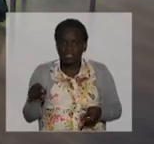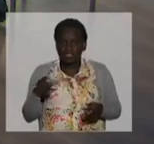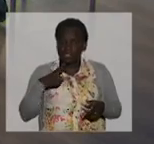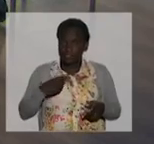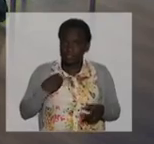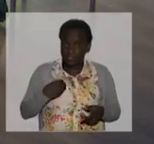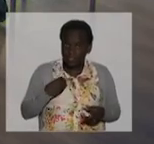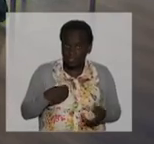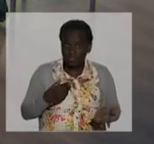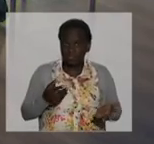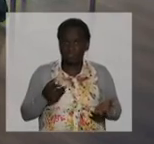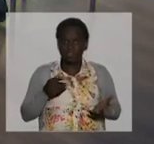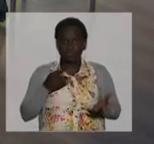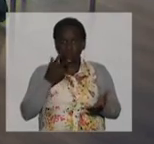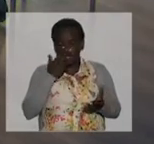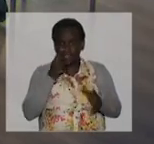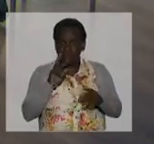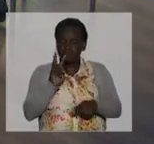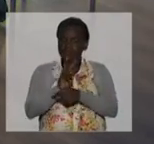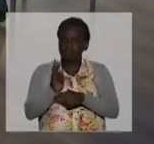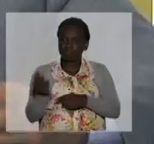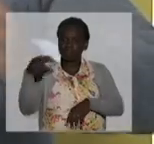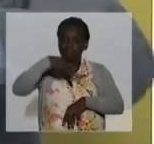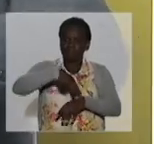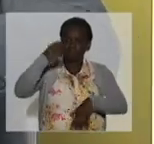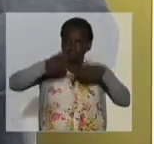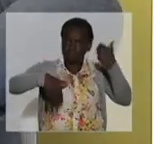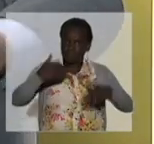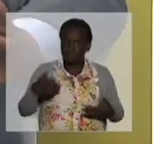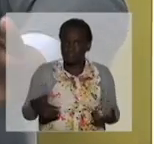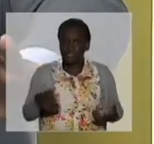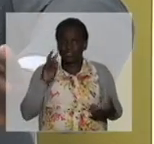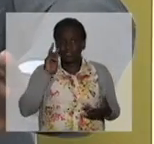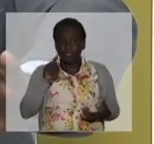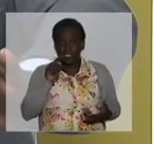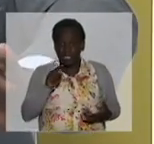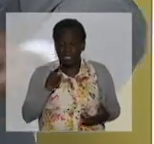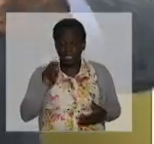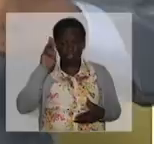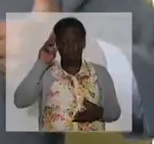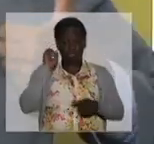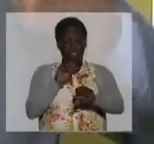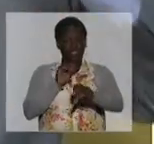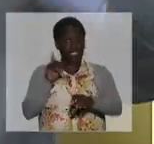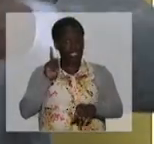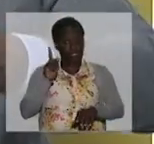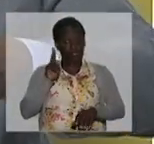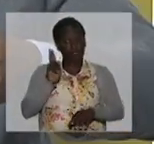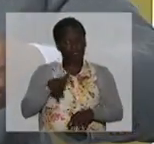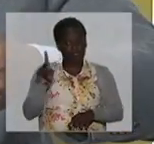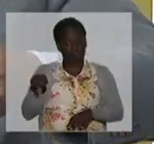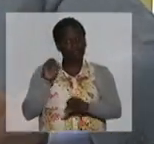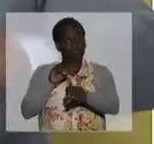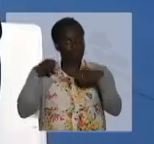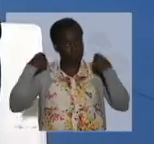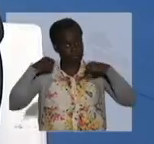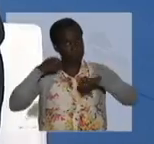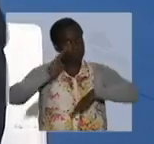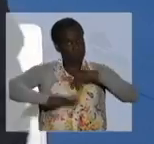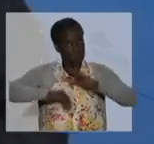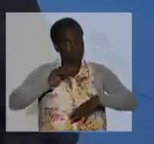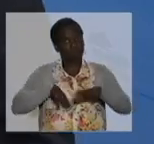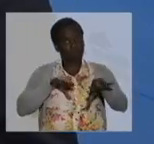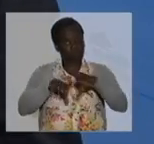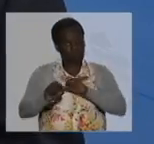polos, mostrando... Estar ali presente, como se fosse relações públicas. Sim. Não ele ministrando. Aí tem que ser um profissional Aí tem que ser